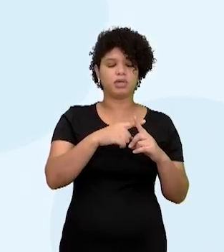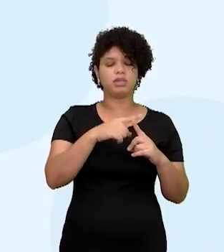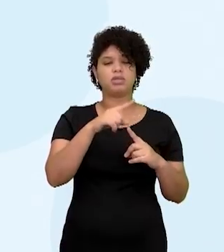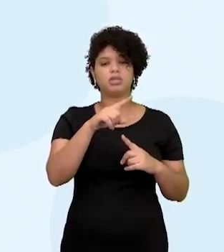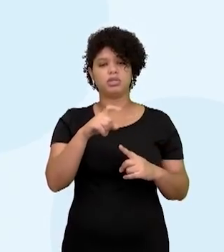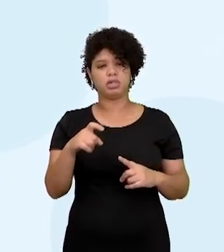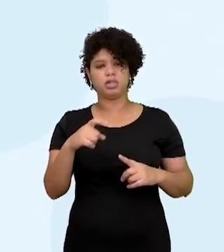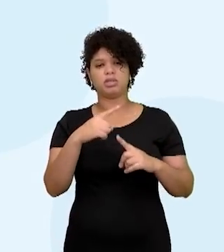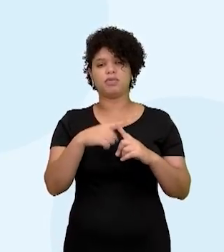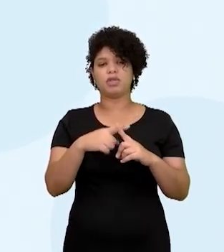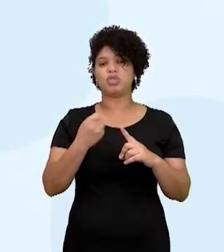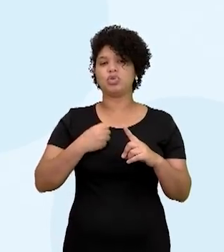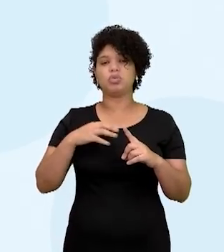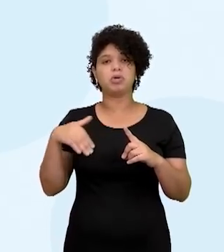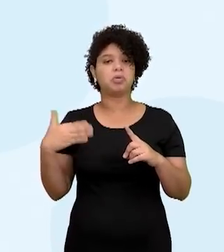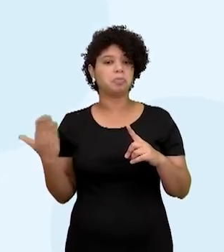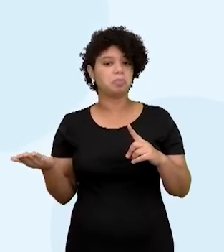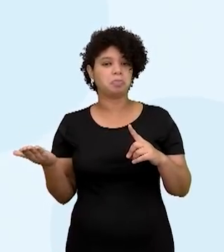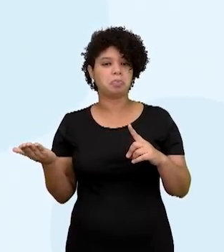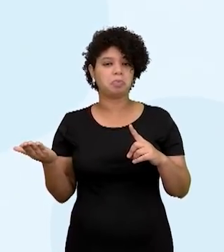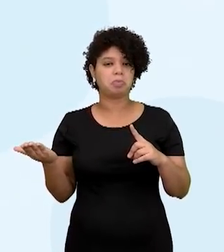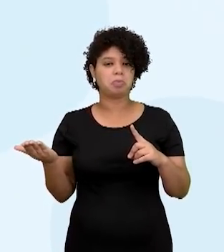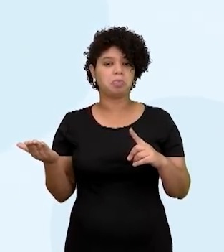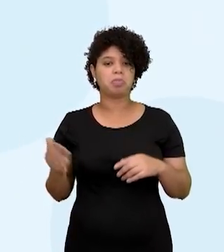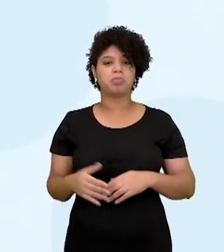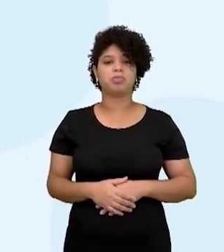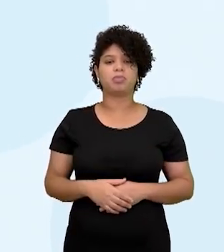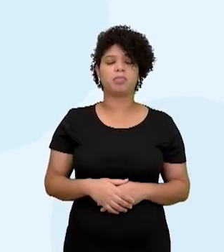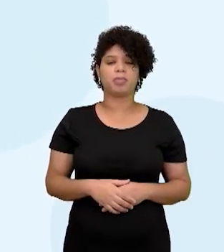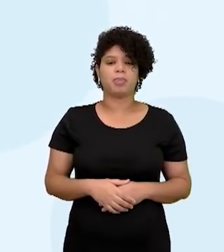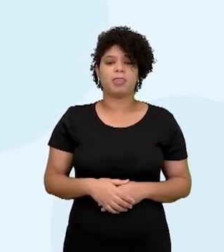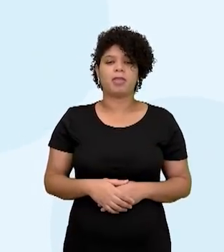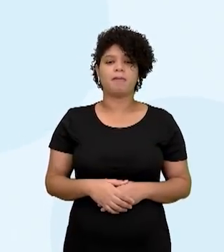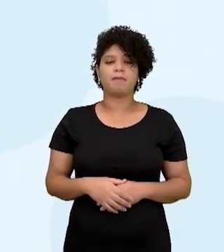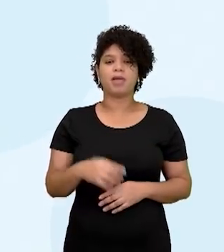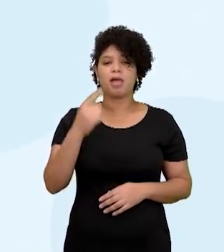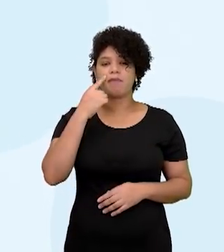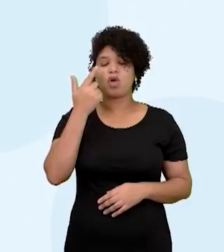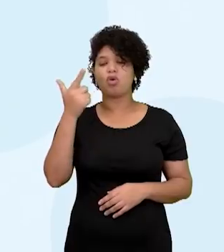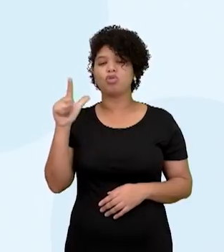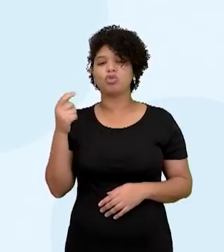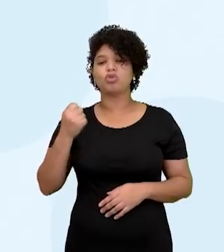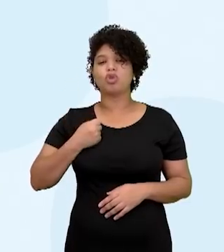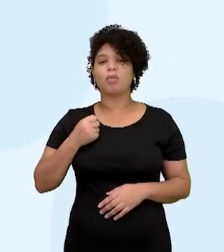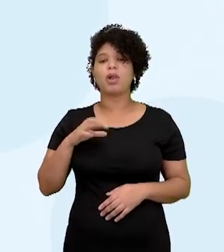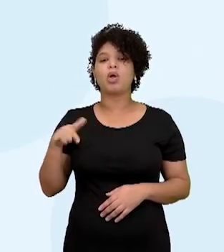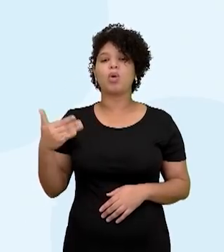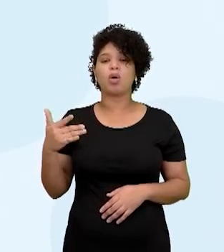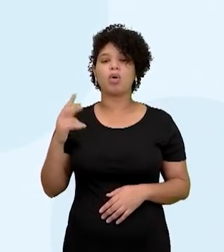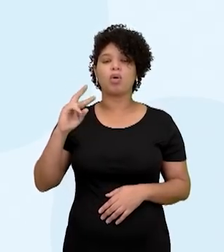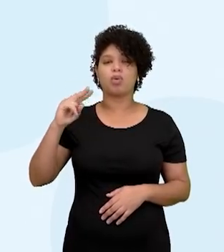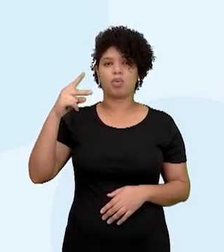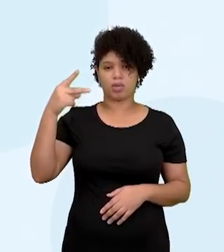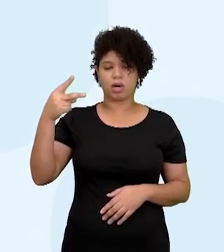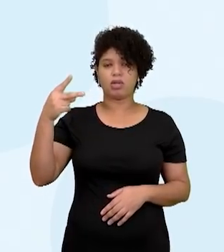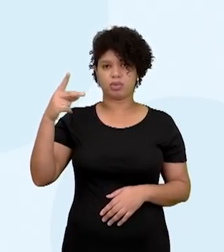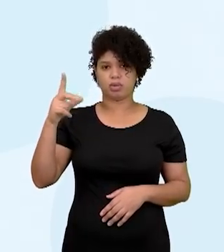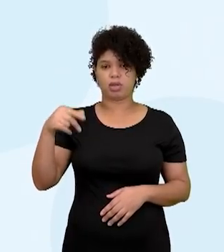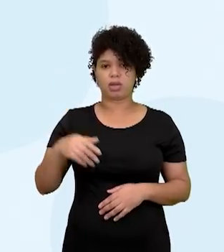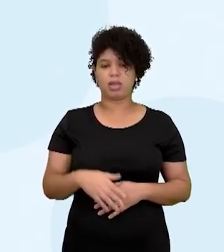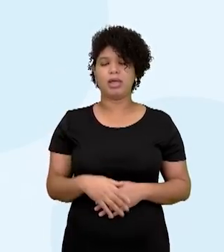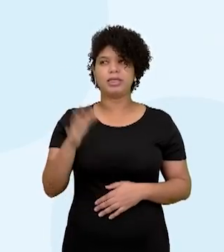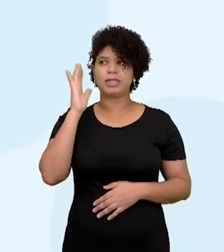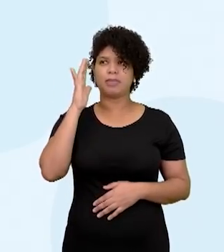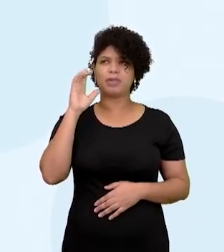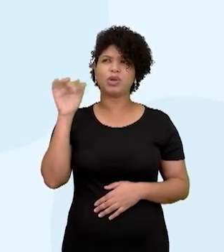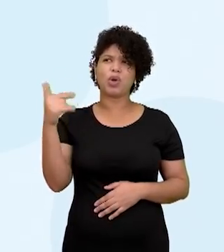vezes um número, e aqui vai ter, vou pôr um balãozinho aqui, ó, vezes um número, e esse número vai estar elevado ao quadrado. Então, eu